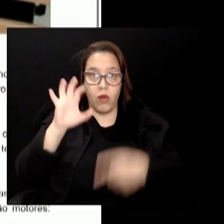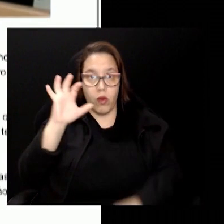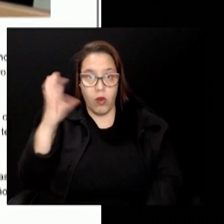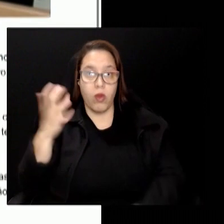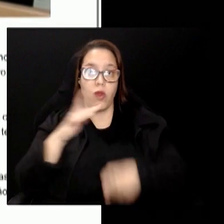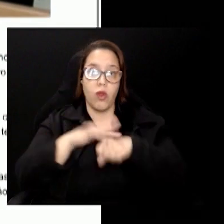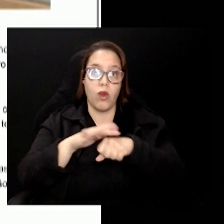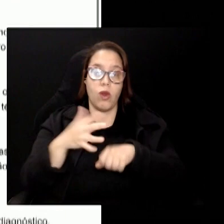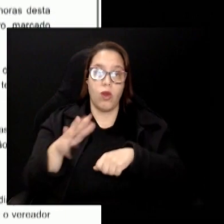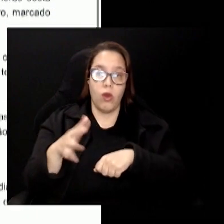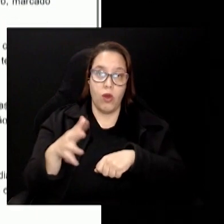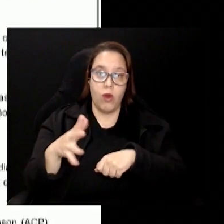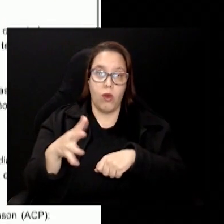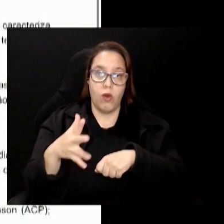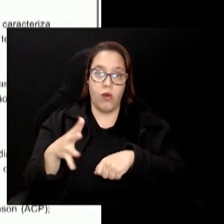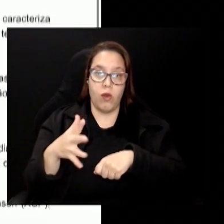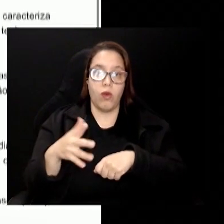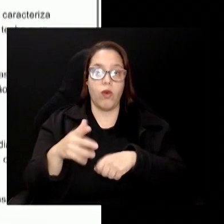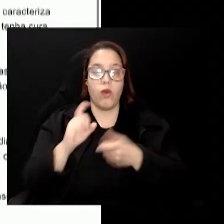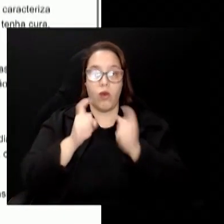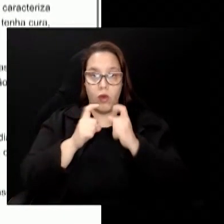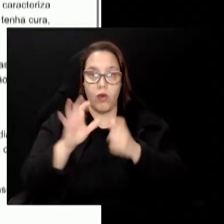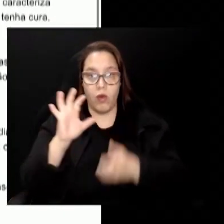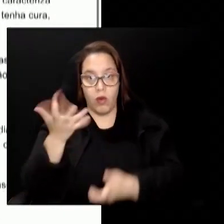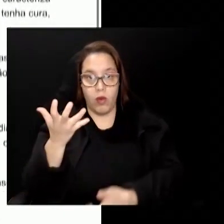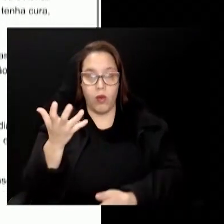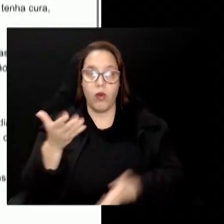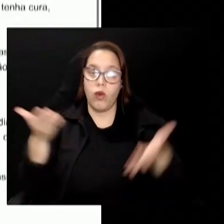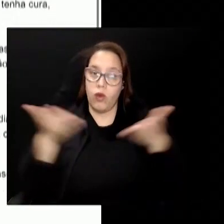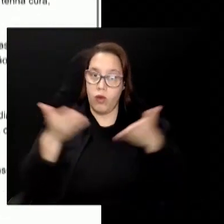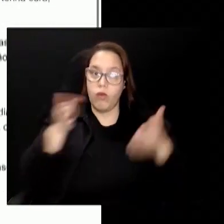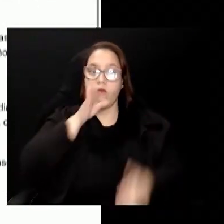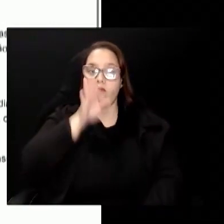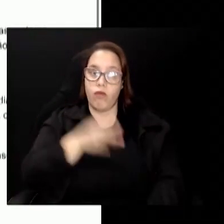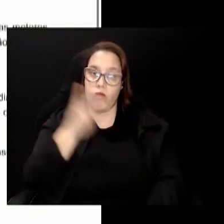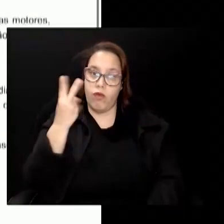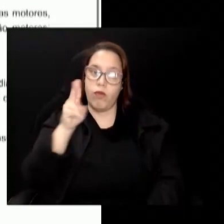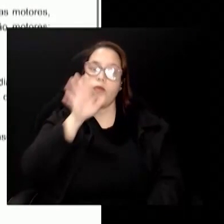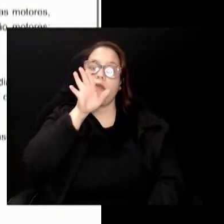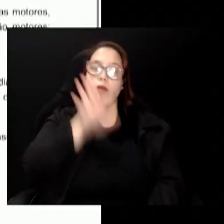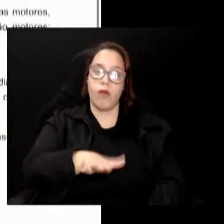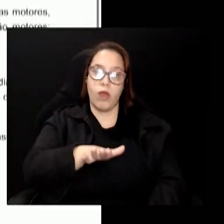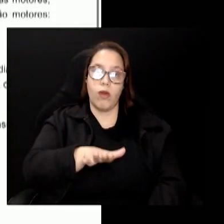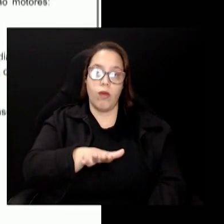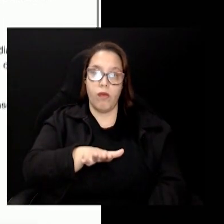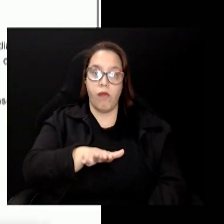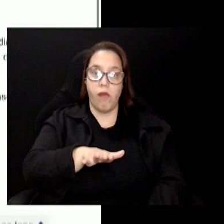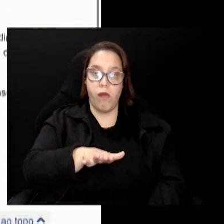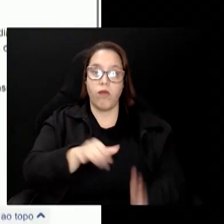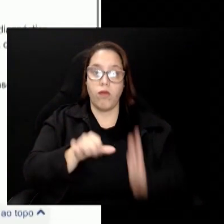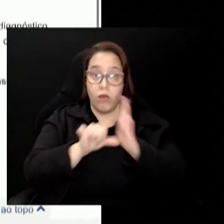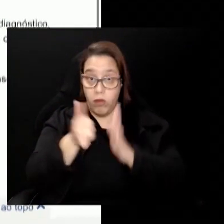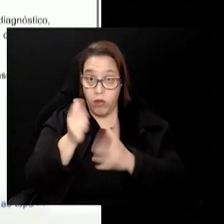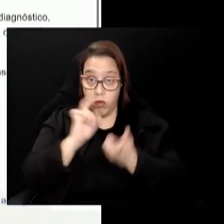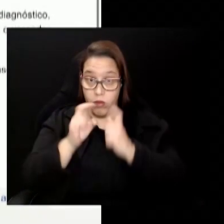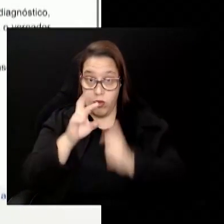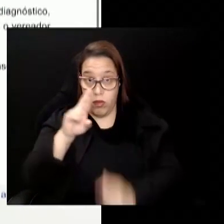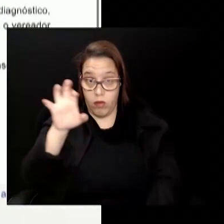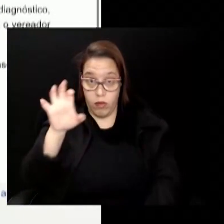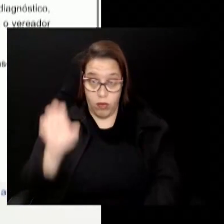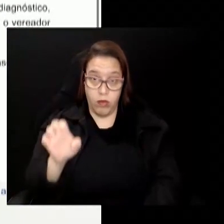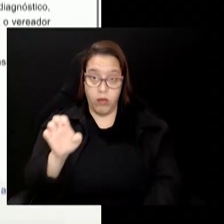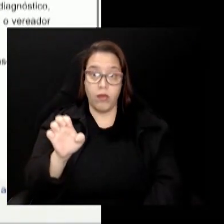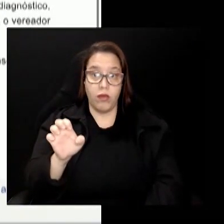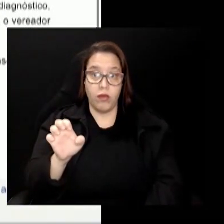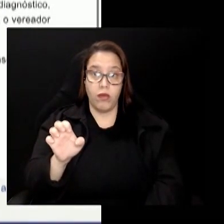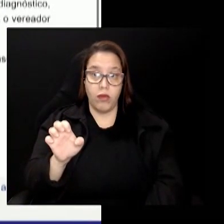Parkinson. Essa reunião acontece hoje às 14h, é a primeira reunião extraordinária. Este encontro vai ser